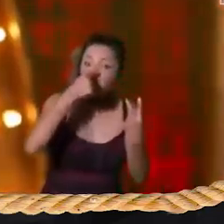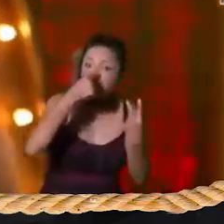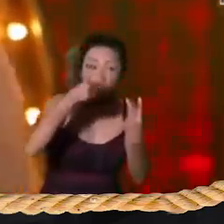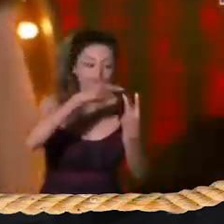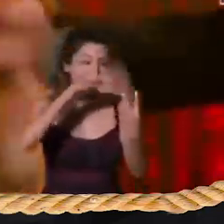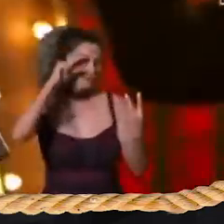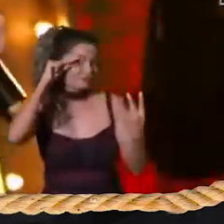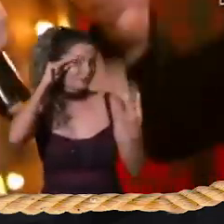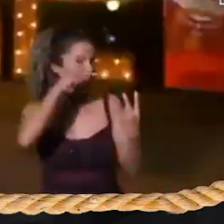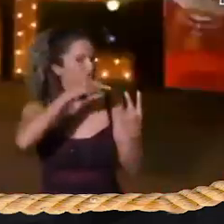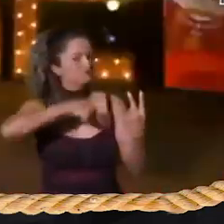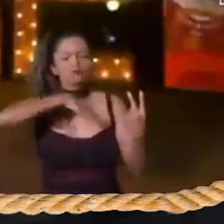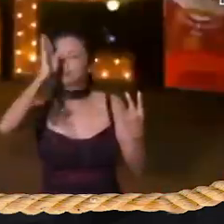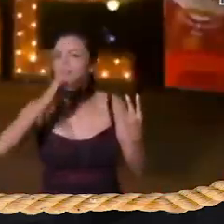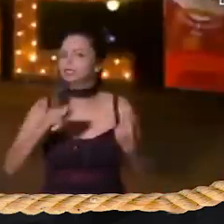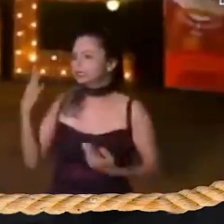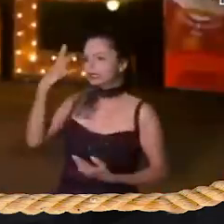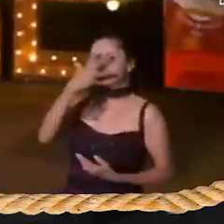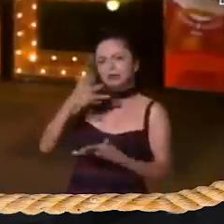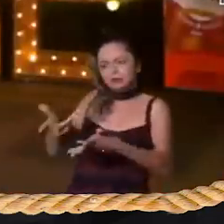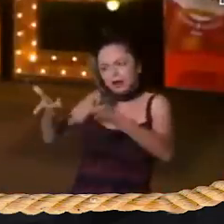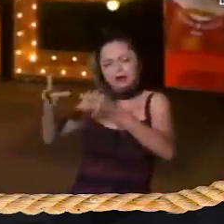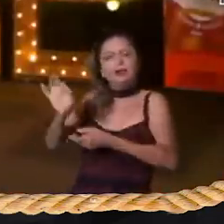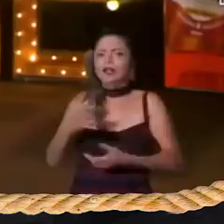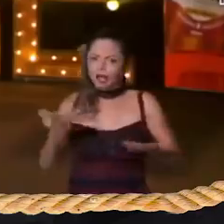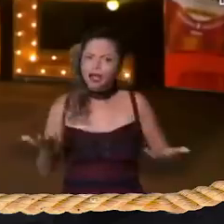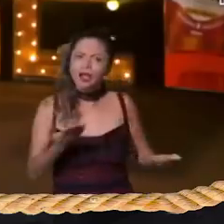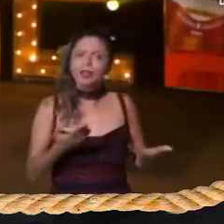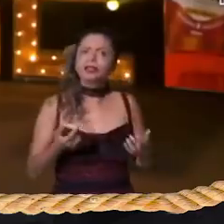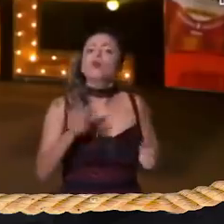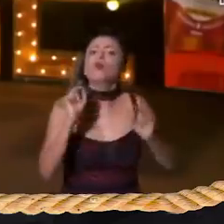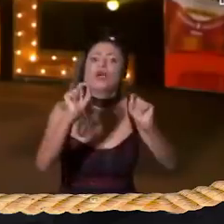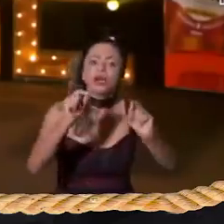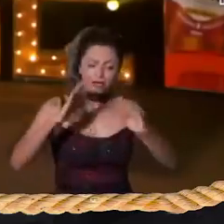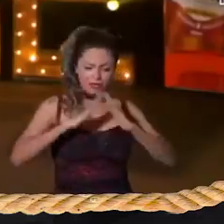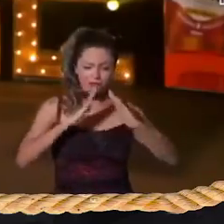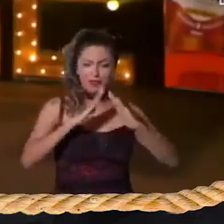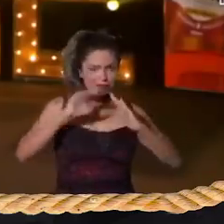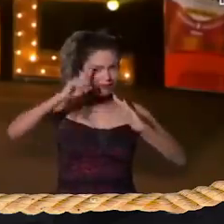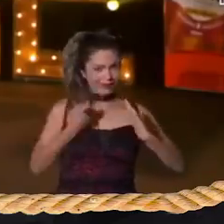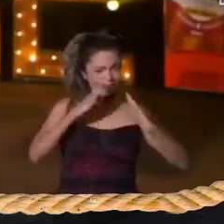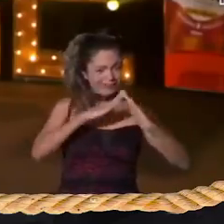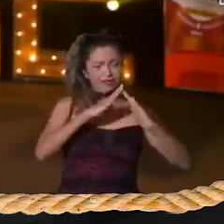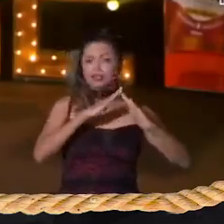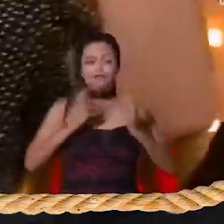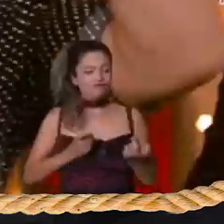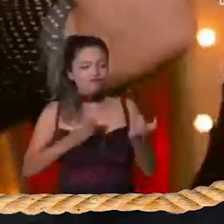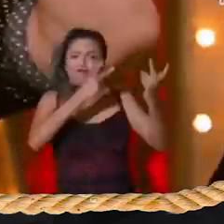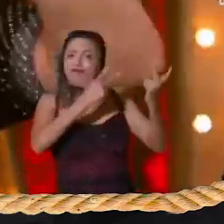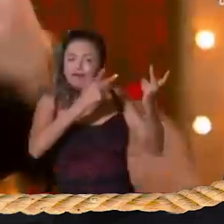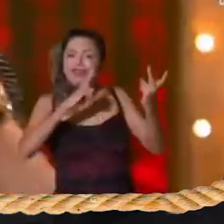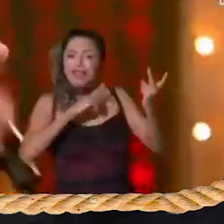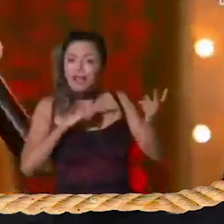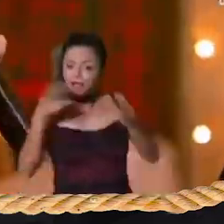boa. Mas pensa gostosa, nas meninas maravilhosas. Ô, puta merda, tá morando lá da casa que era minha. Você eu vou perdeu. Comprar a casa de volta. Perdeu, garoto. Maraí Maraíza, ó, vocês